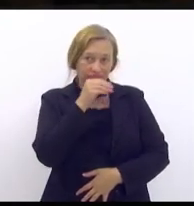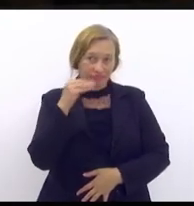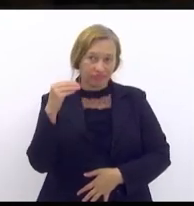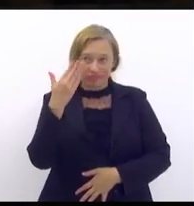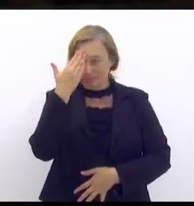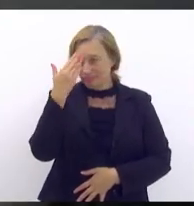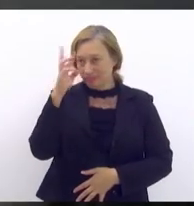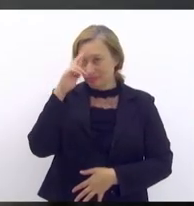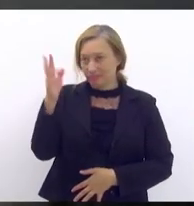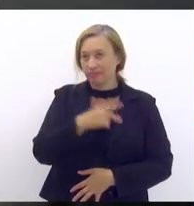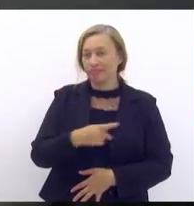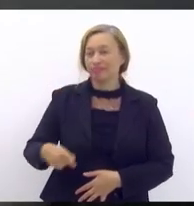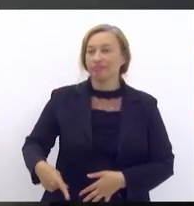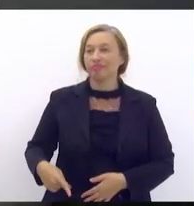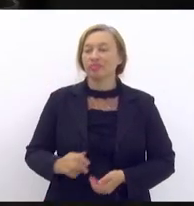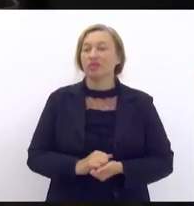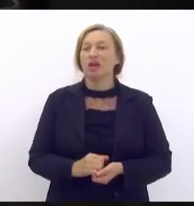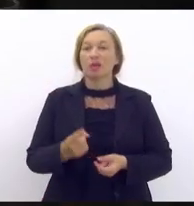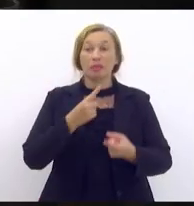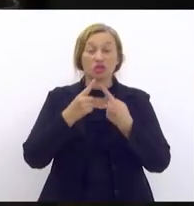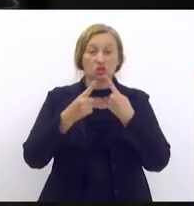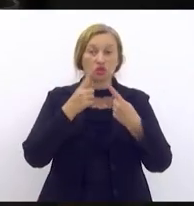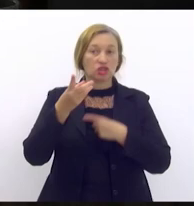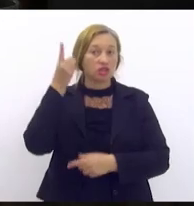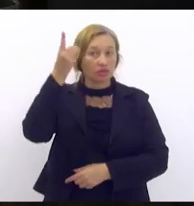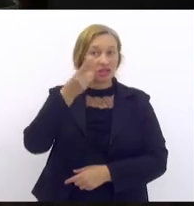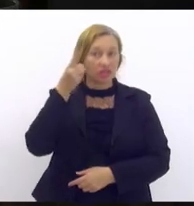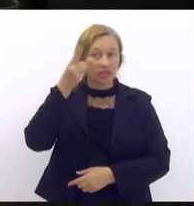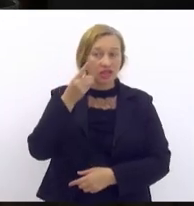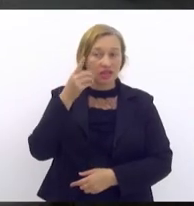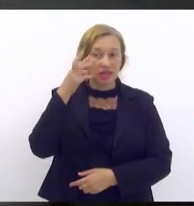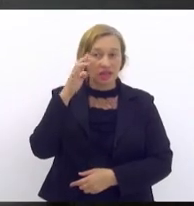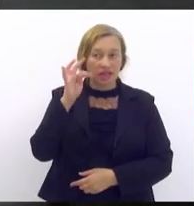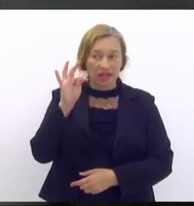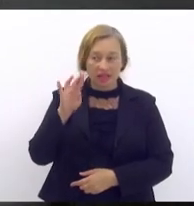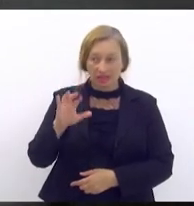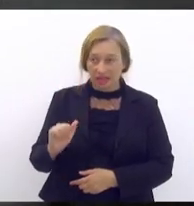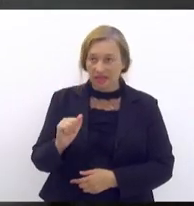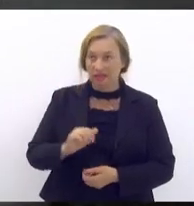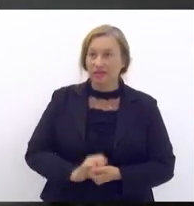senhora presidente. Para discutir, deputada Renata Souza.